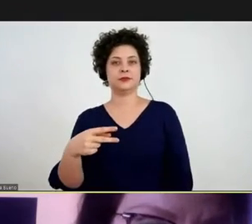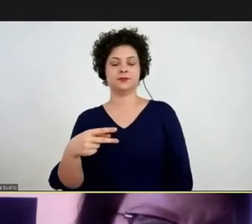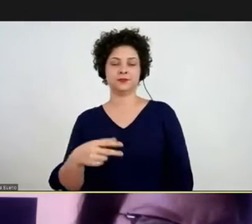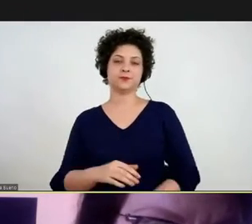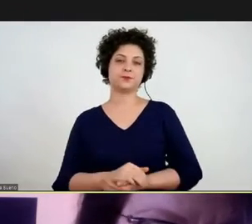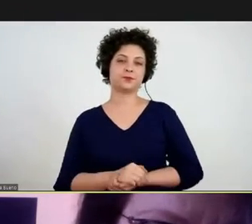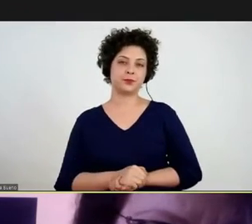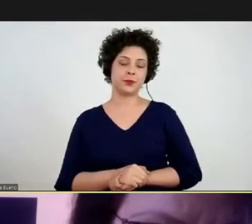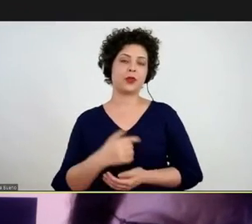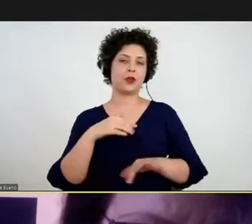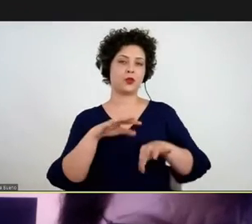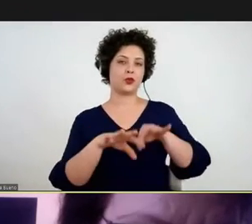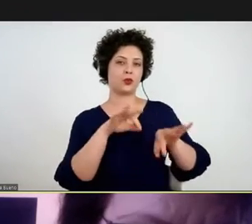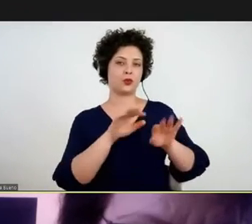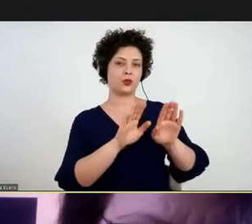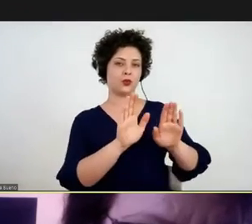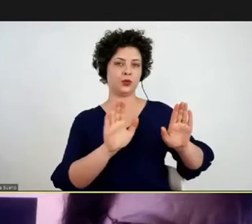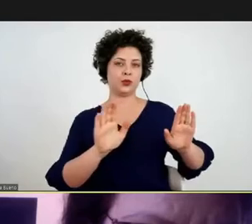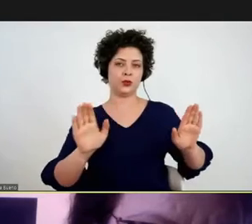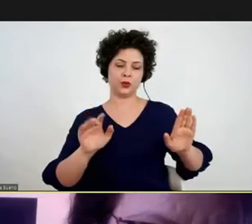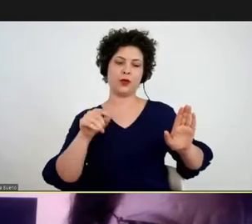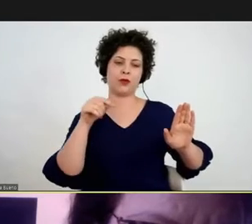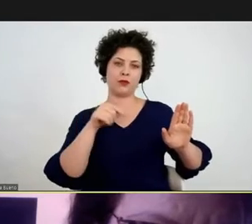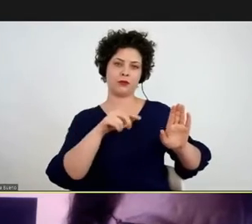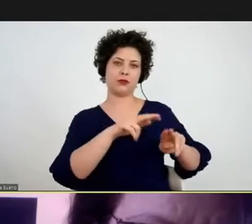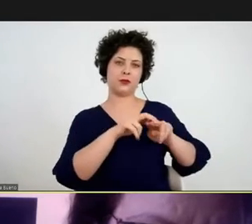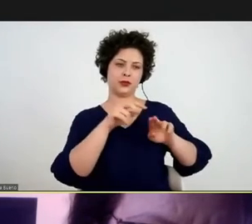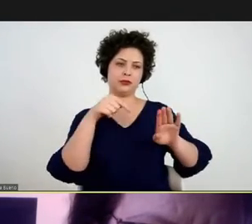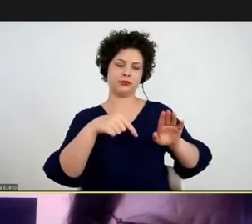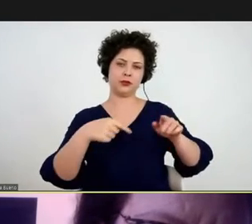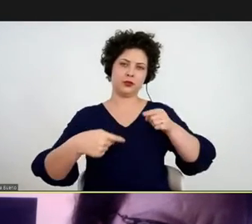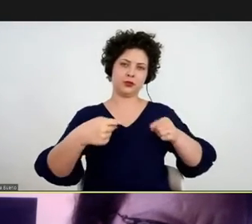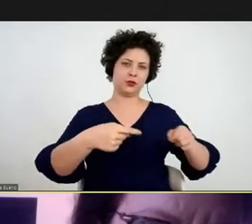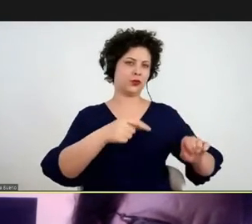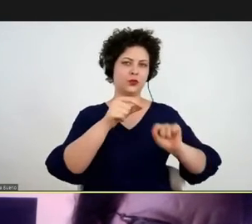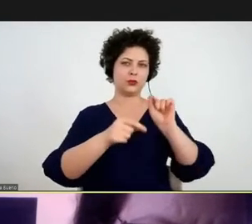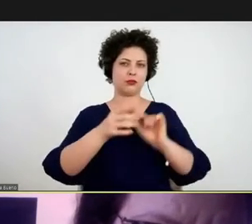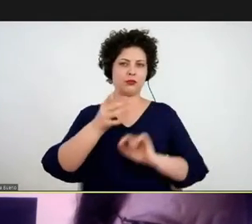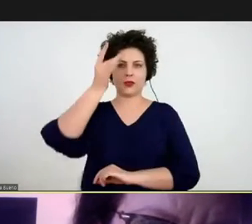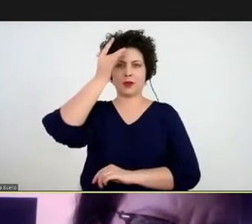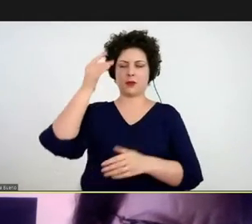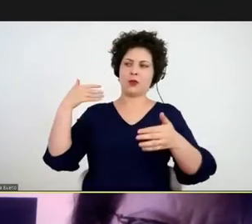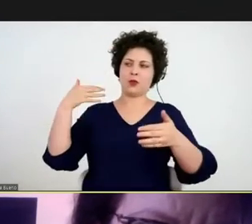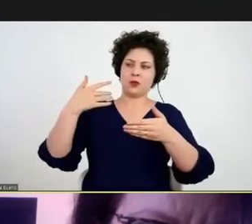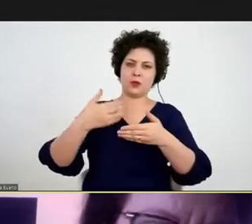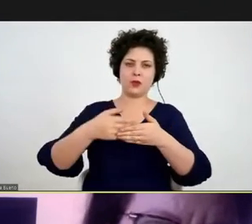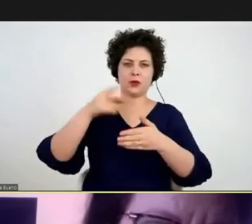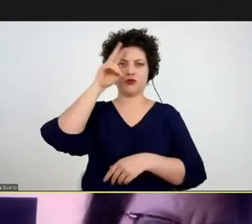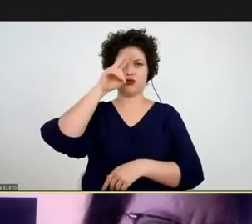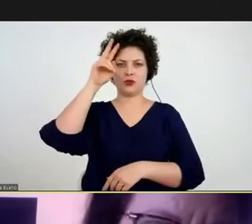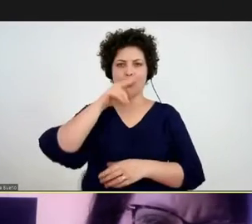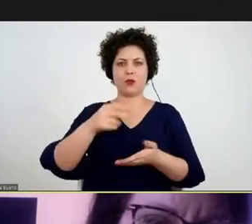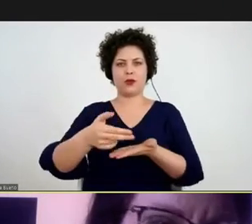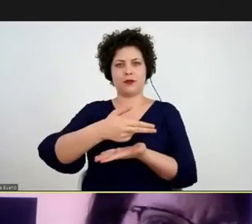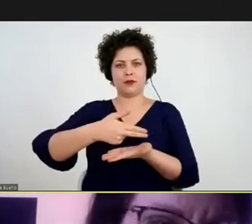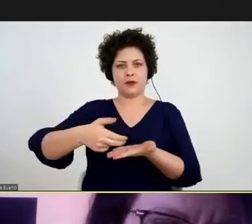Eu sou curadora da exposição que motivou essa discussão sobre memória, sobre desenho, sobre história